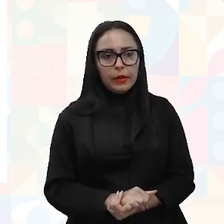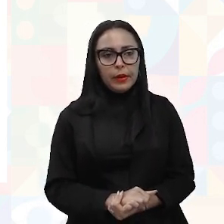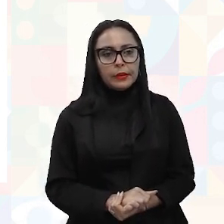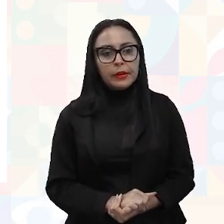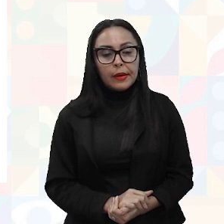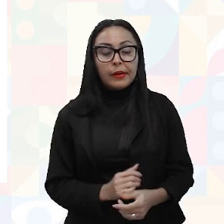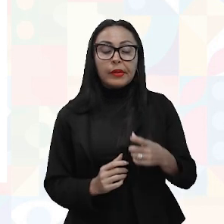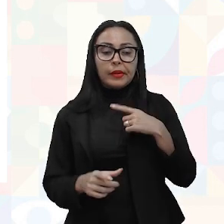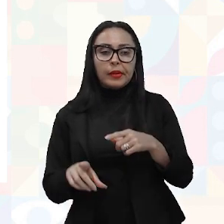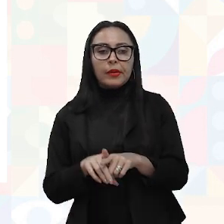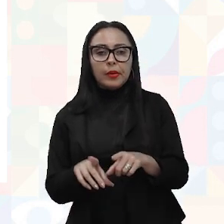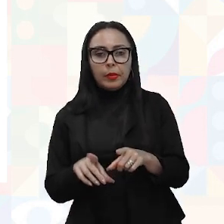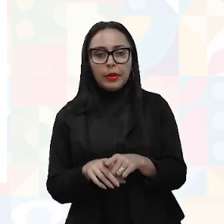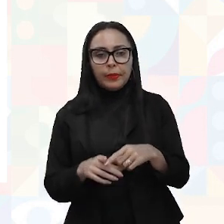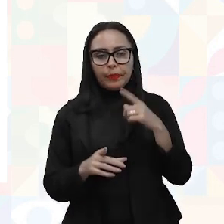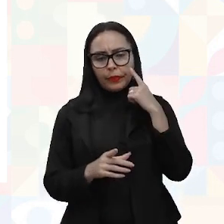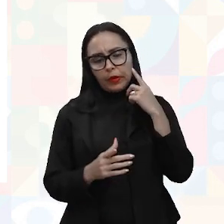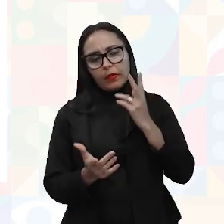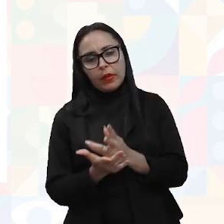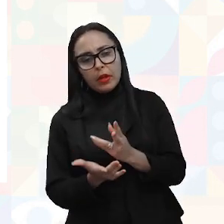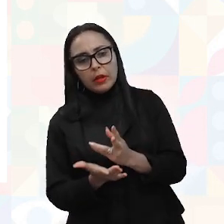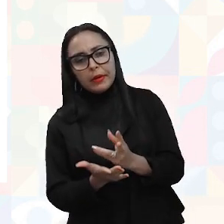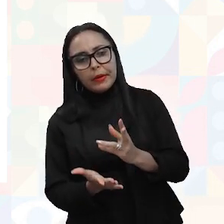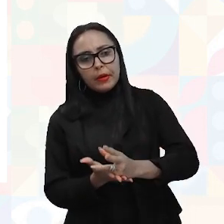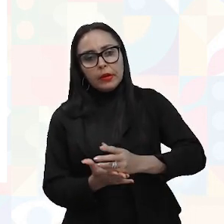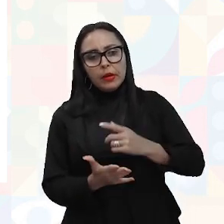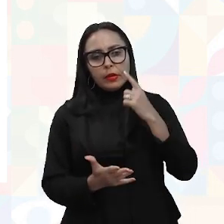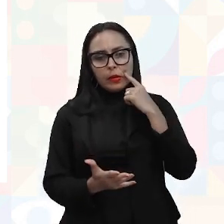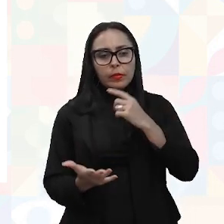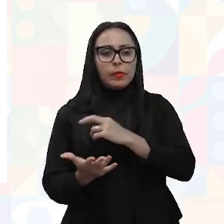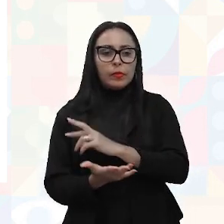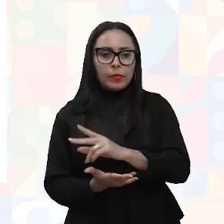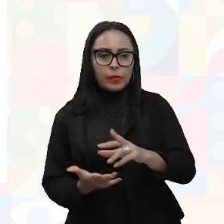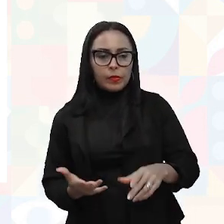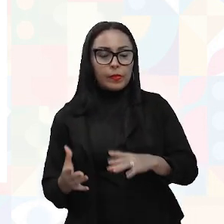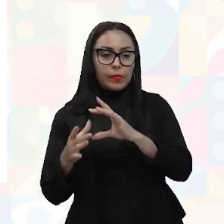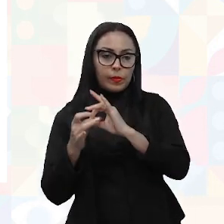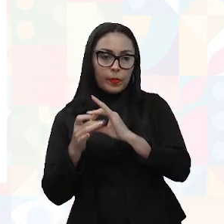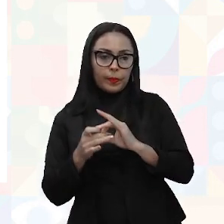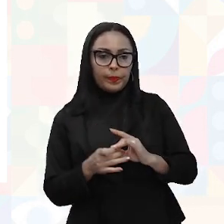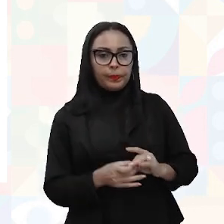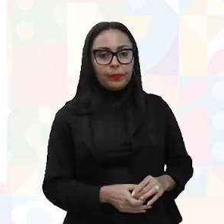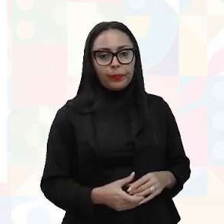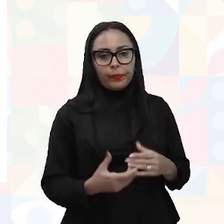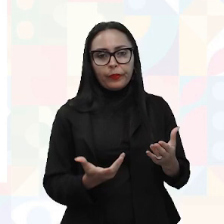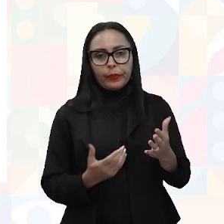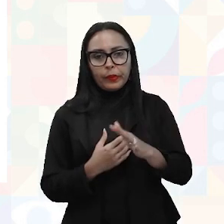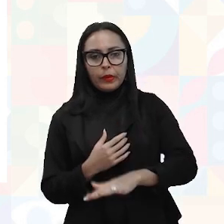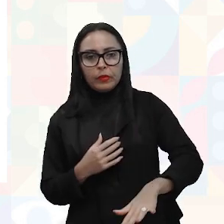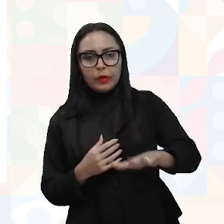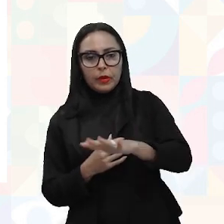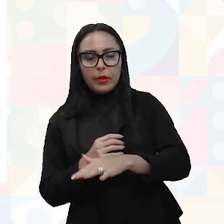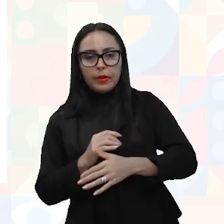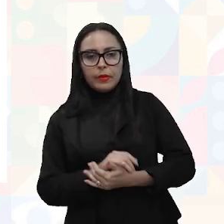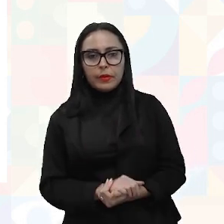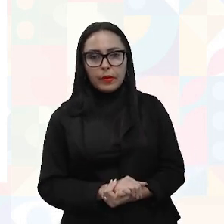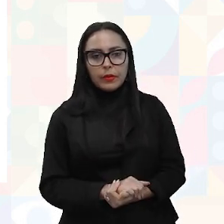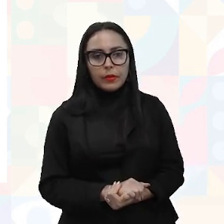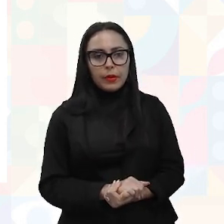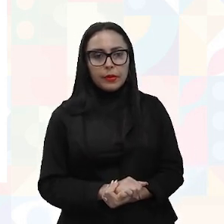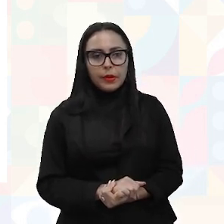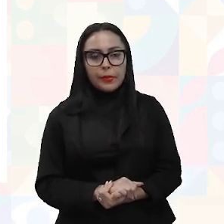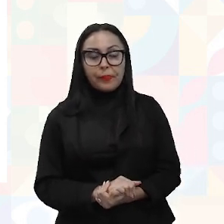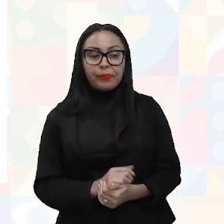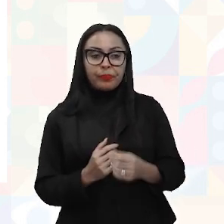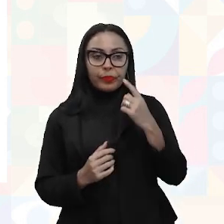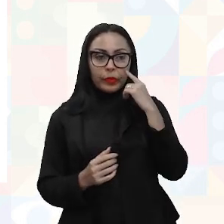têm narrativas hiperlineares, então tipo, ela vai contar com vários contextos dentro dessas ferramentas citadas. Para estudar os games de acordo